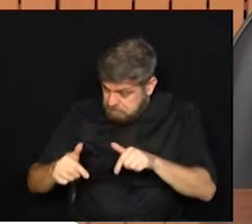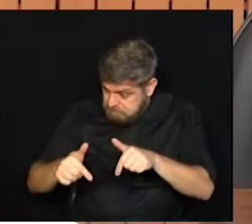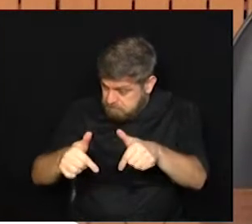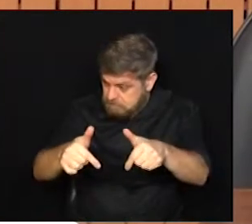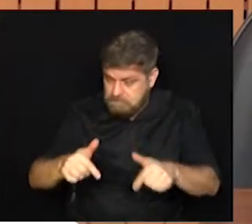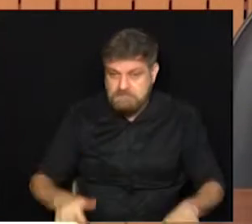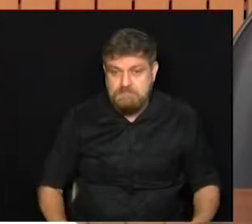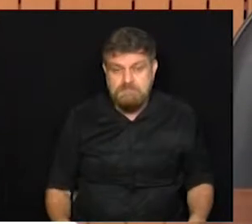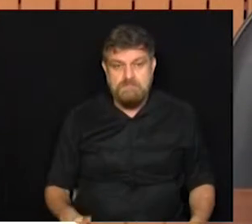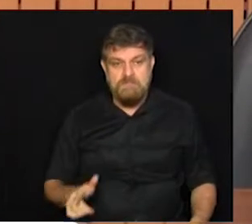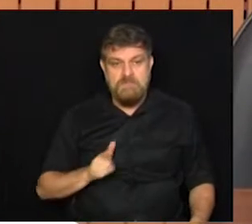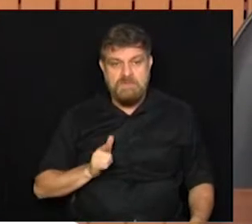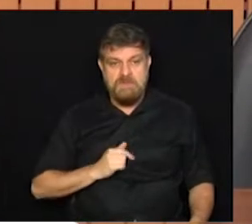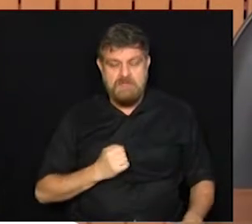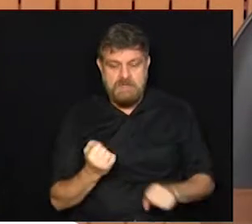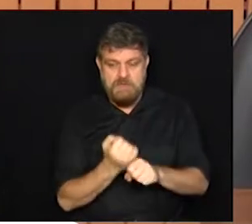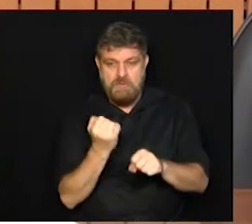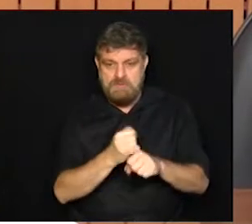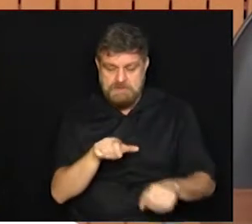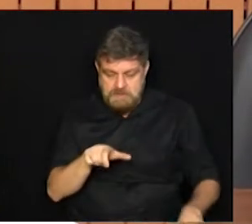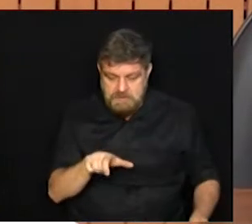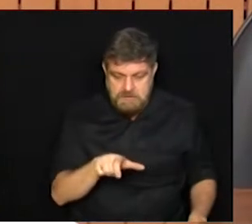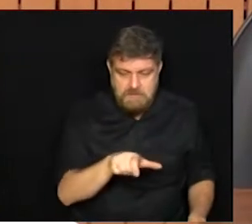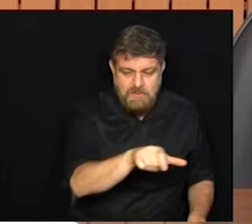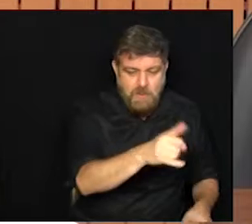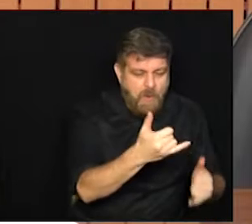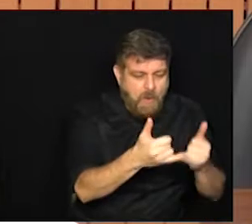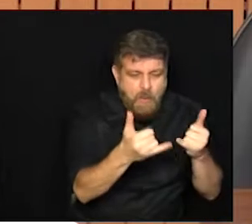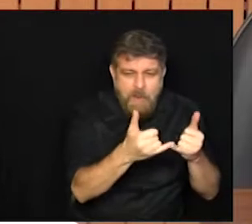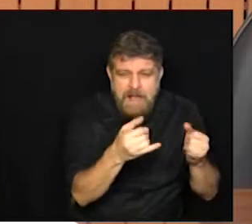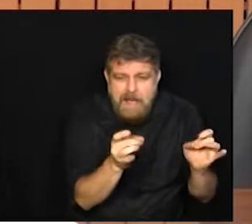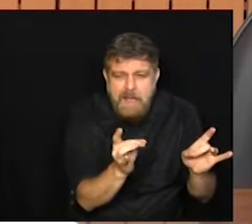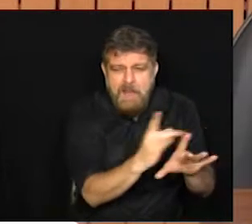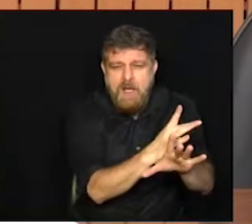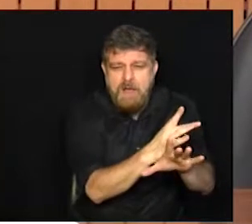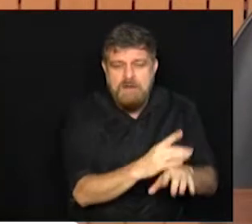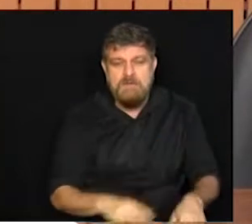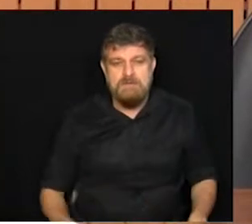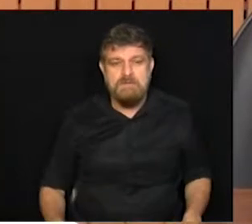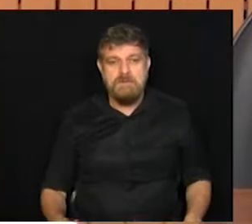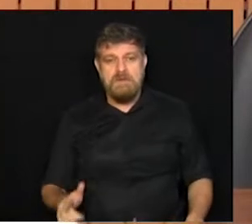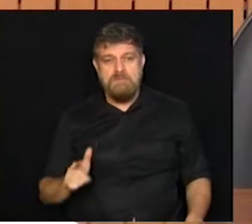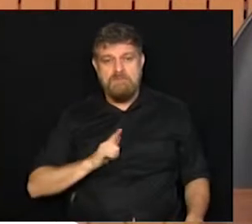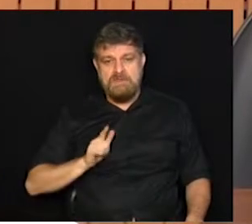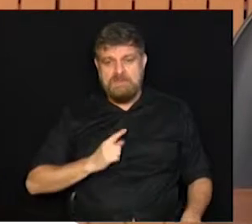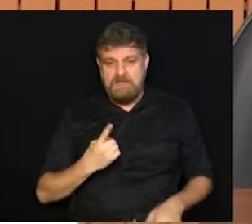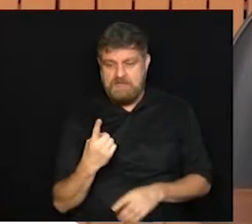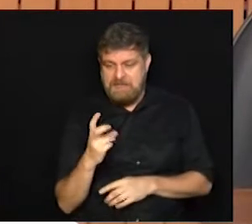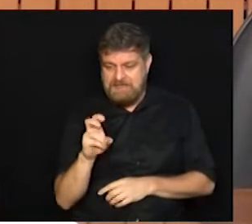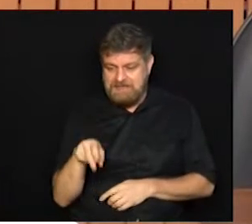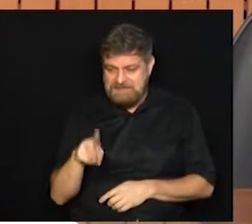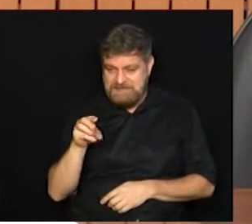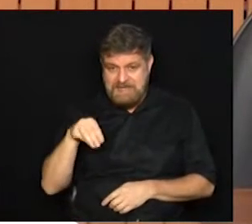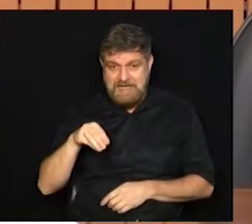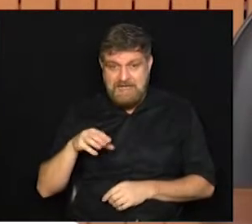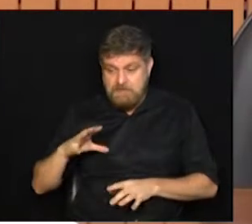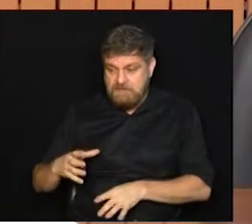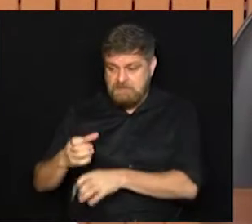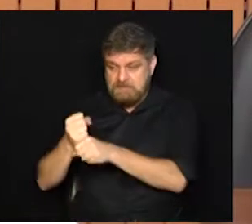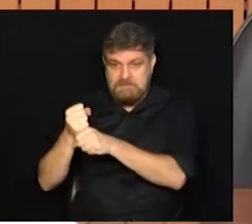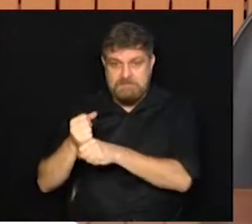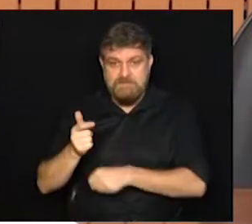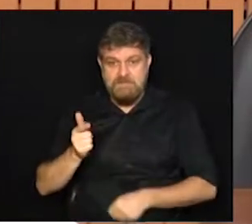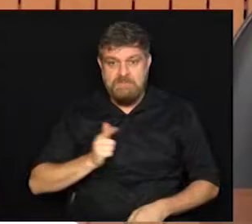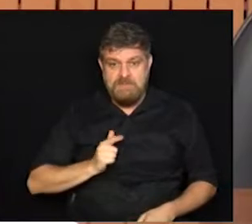quilômetros novos aí já para serem executados, né? Além de que vai recuperar 15 quilômetros, tem 57 quilômetros